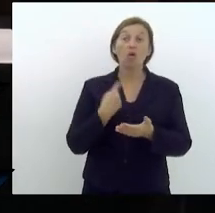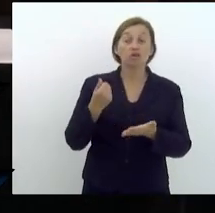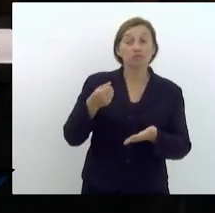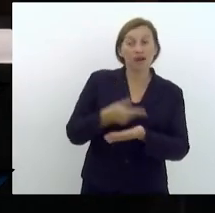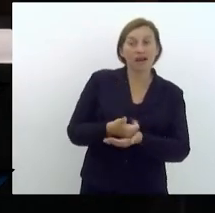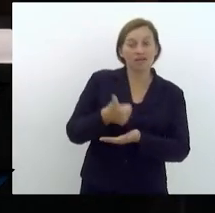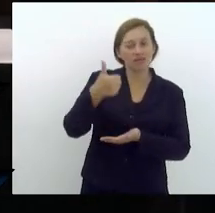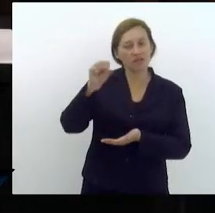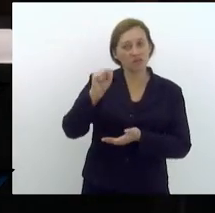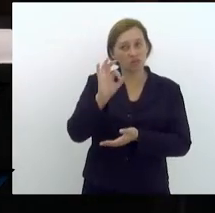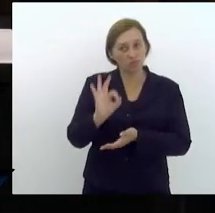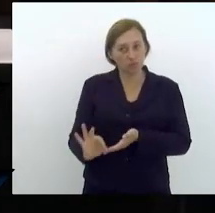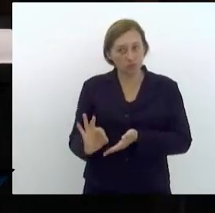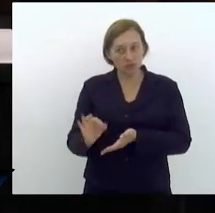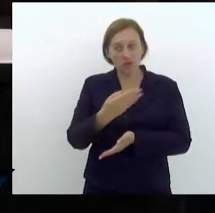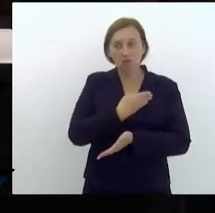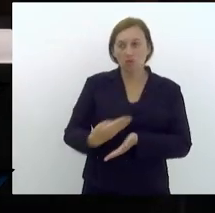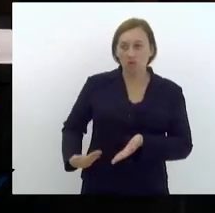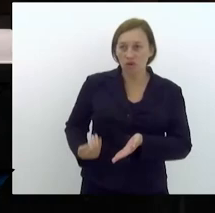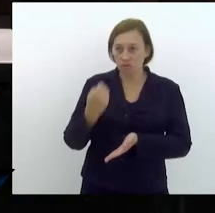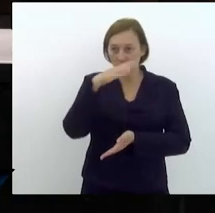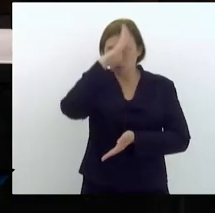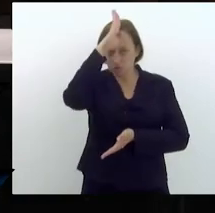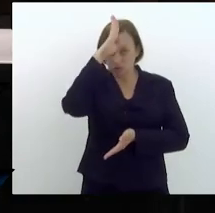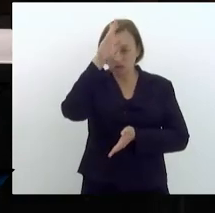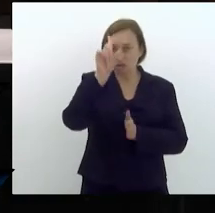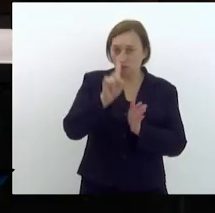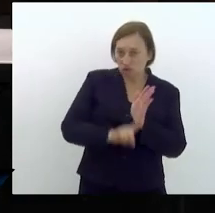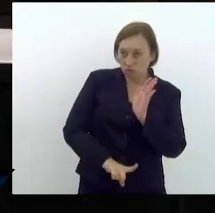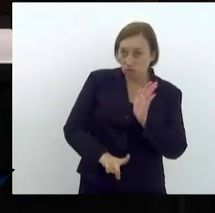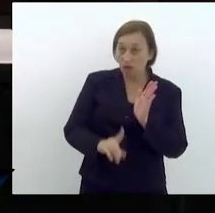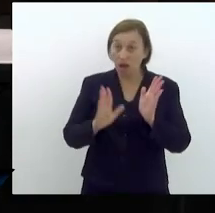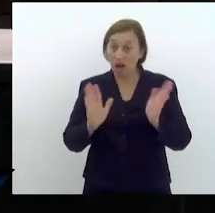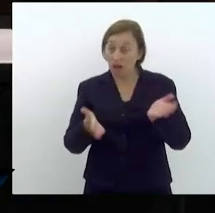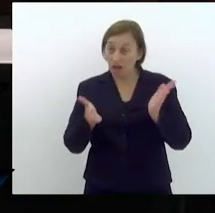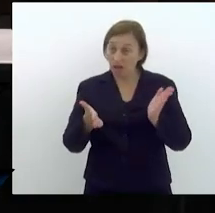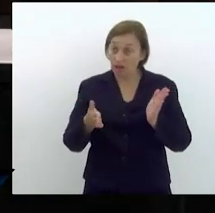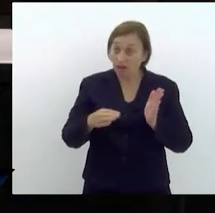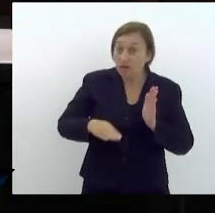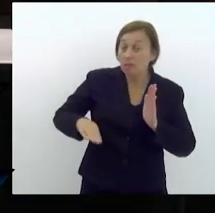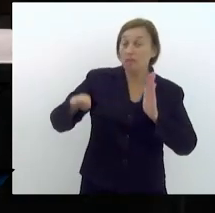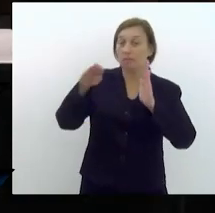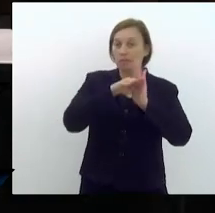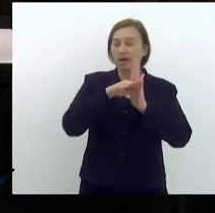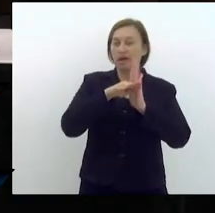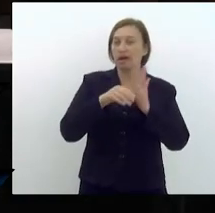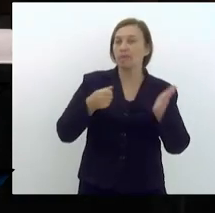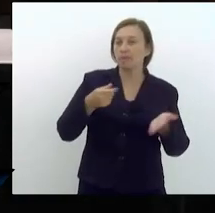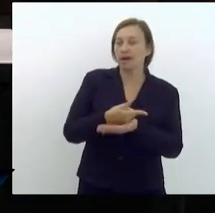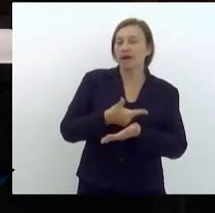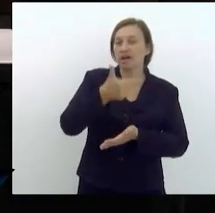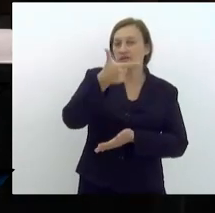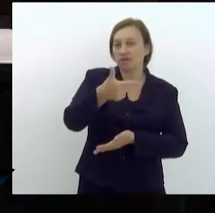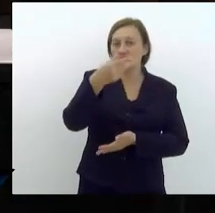18% com o governo bolsonaro quando ele abaixou e agora nós vamos passar a pagar